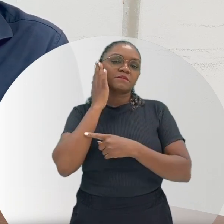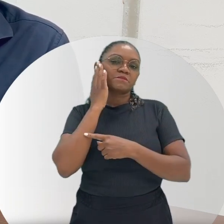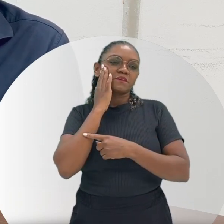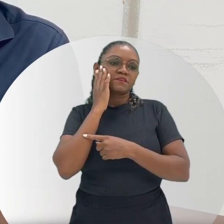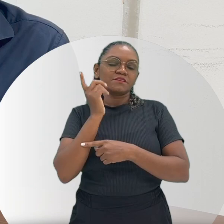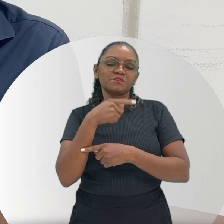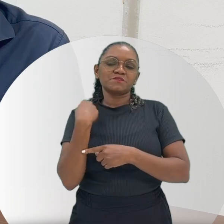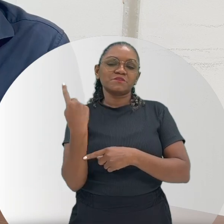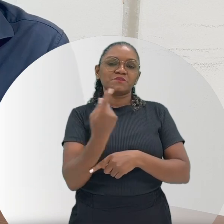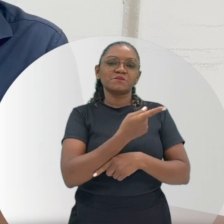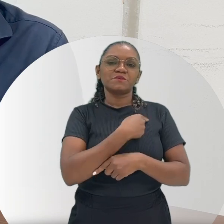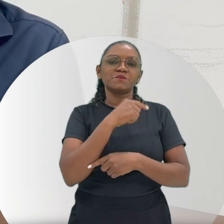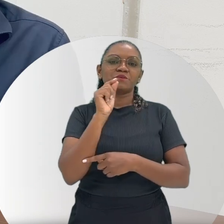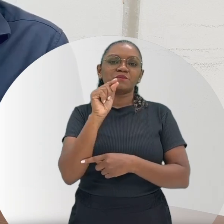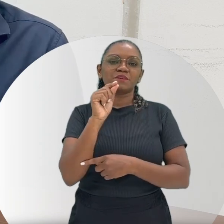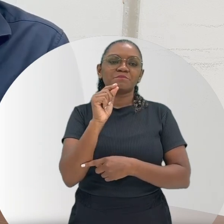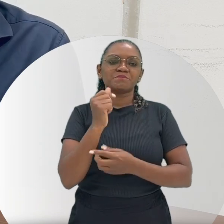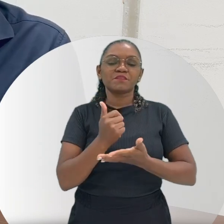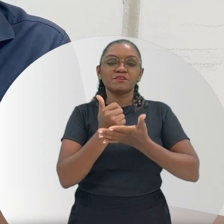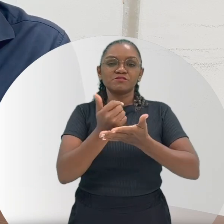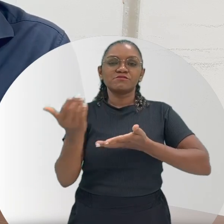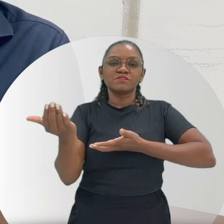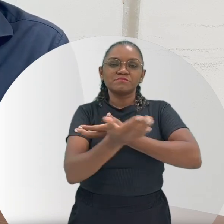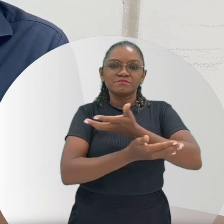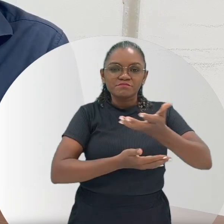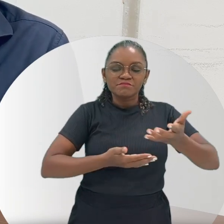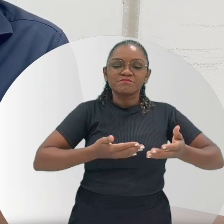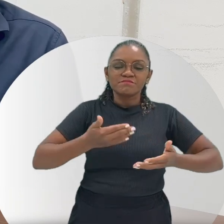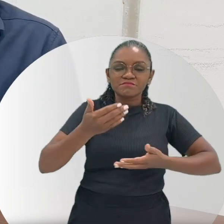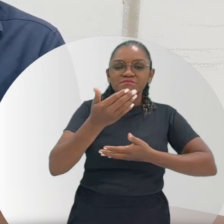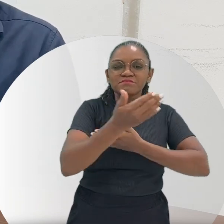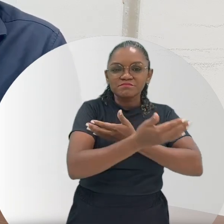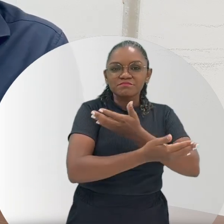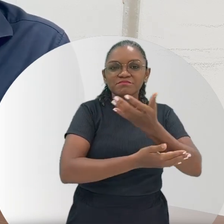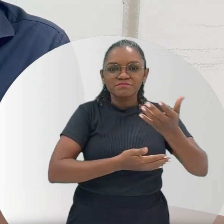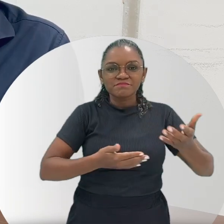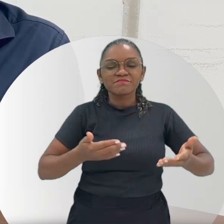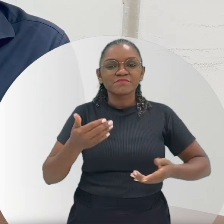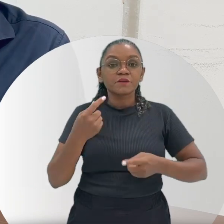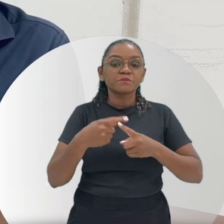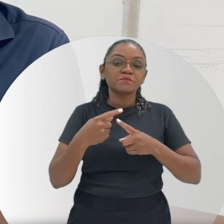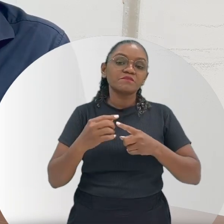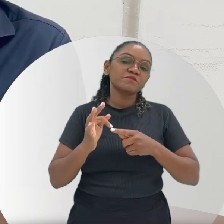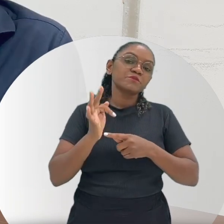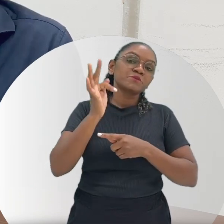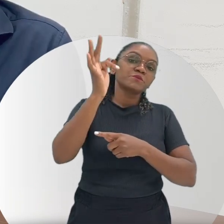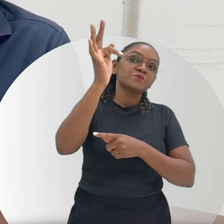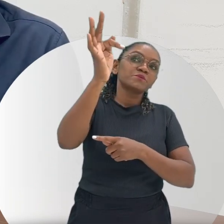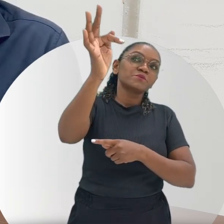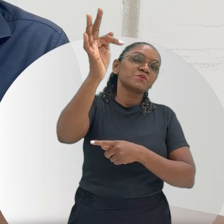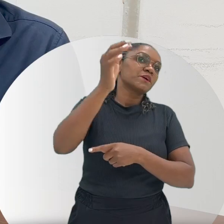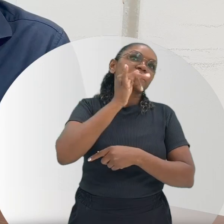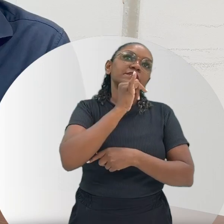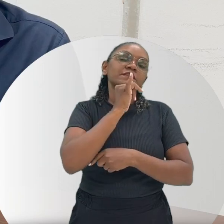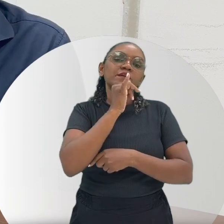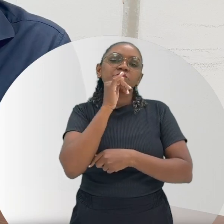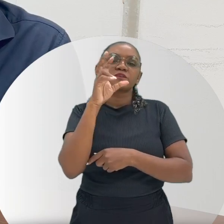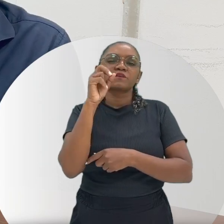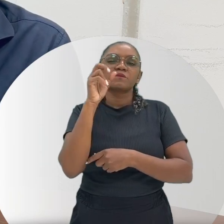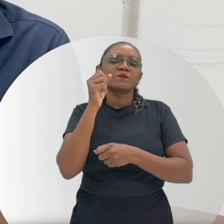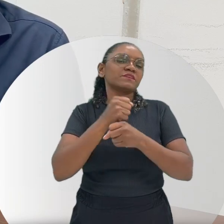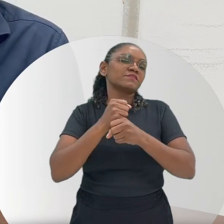à sua maneira, está contribuindo ainda hoje com um tijolinho para construir, para daqui a 50 anos, termos essa história completamente diferente,